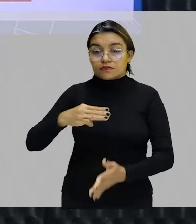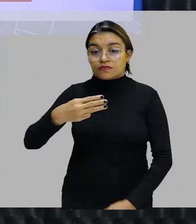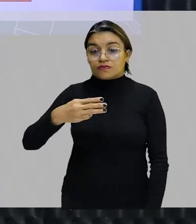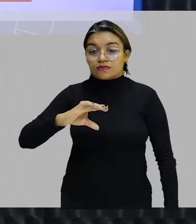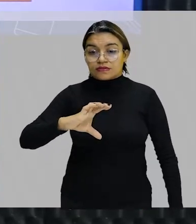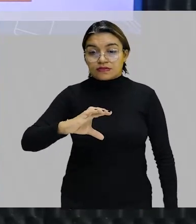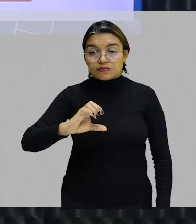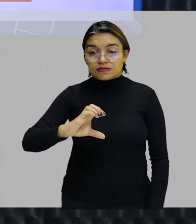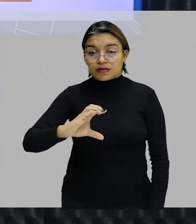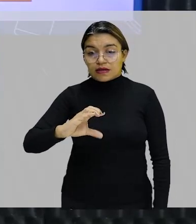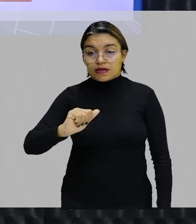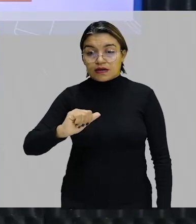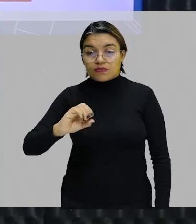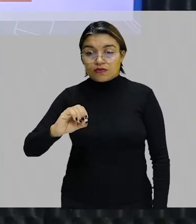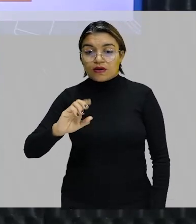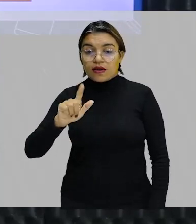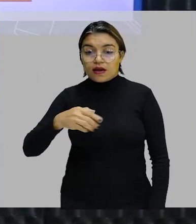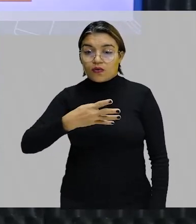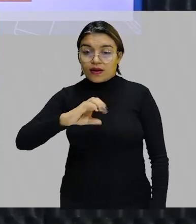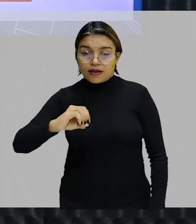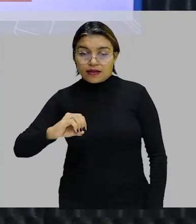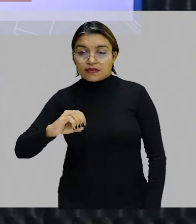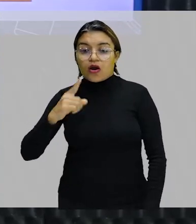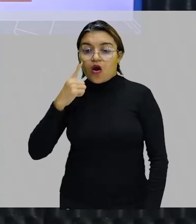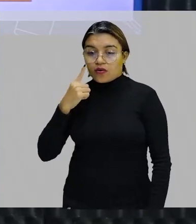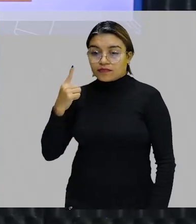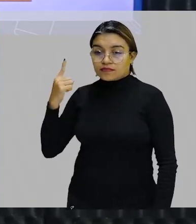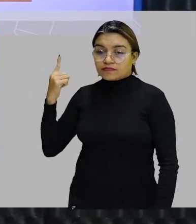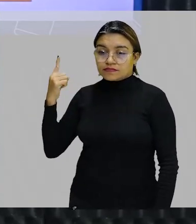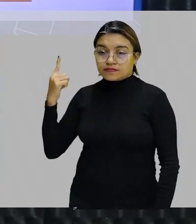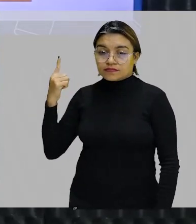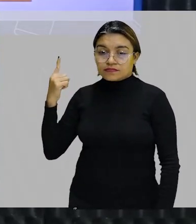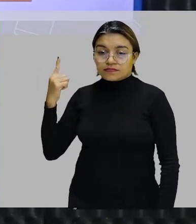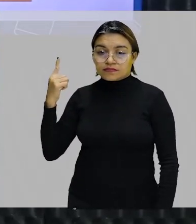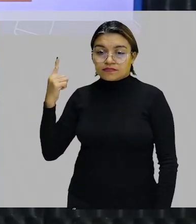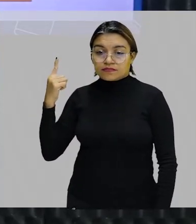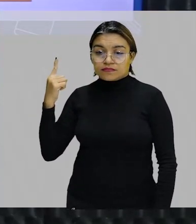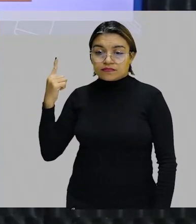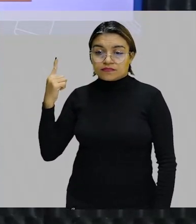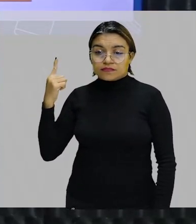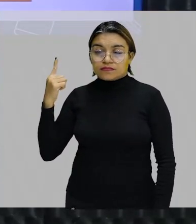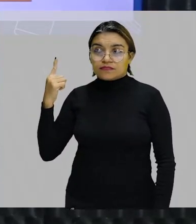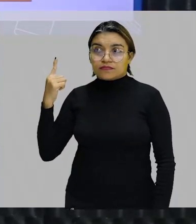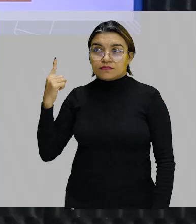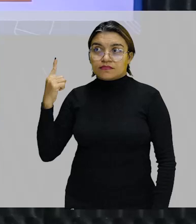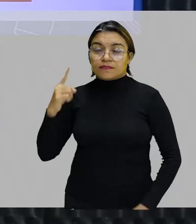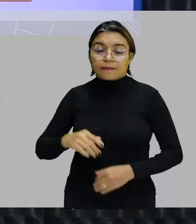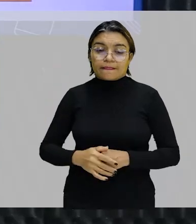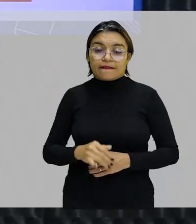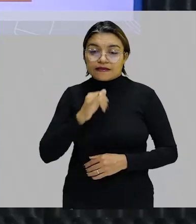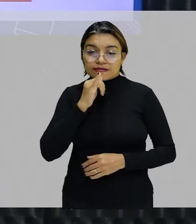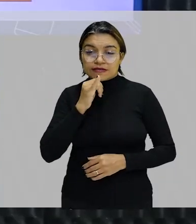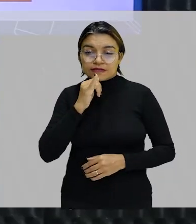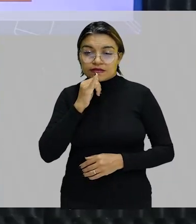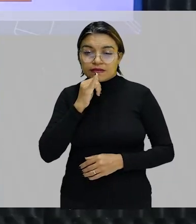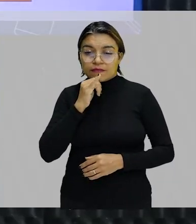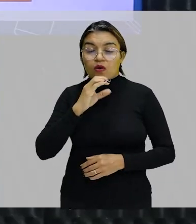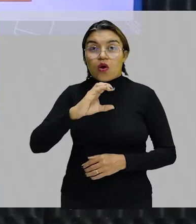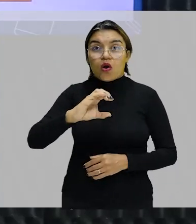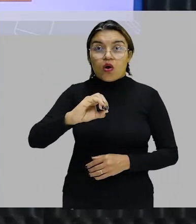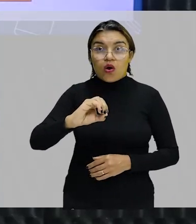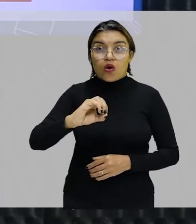12, 40 mais 12, 52, mais 3 átomos de oxigênio. O oxigênio vale